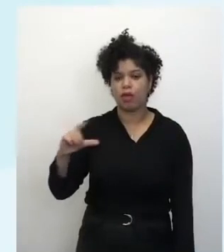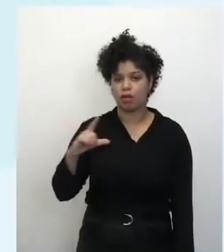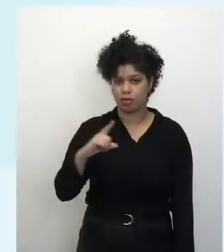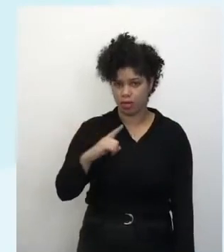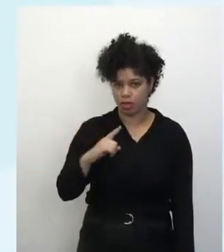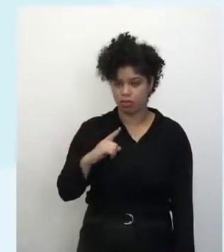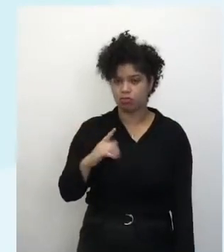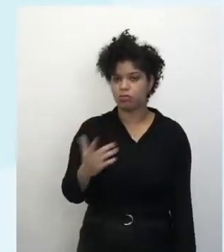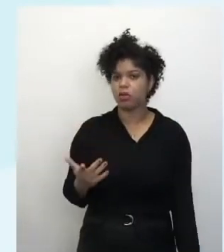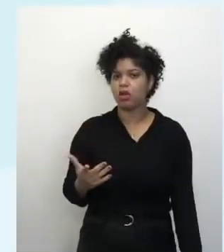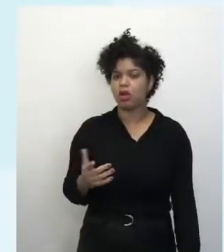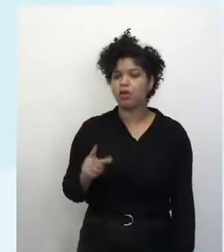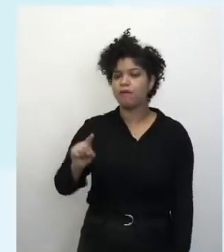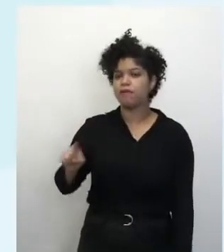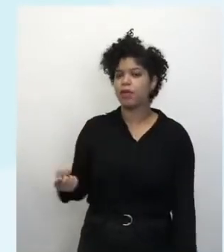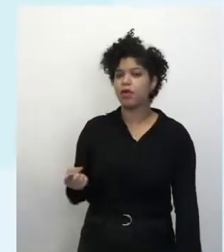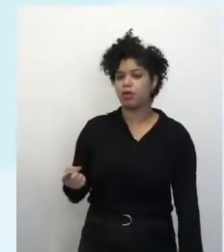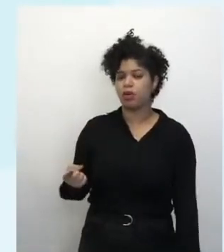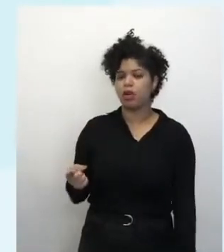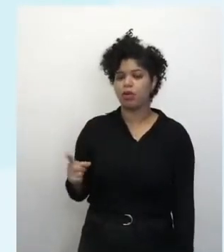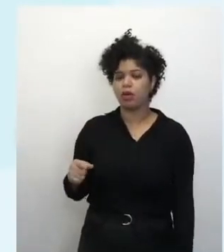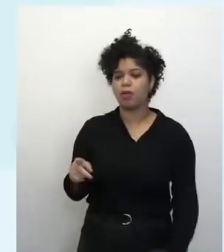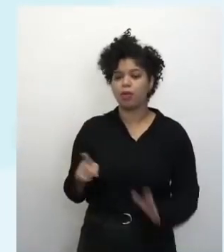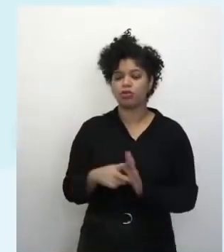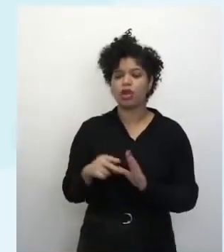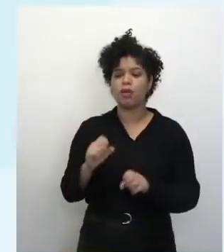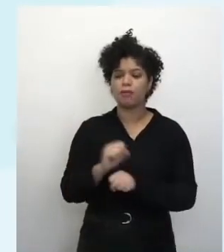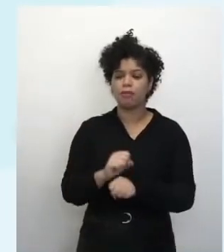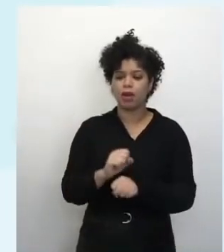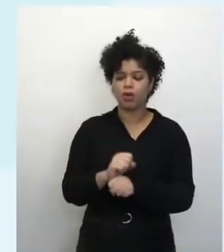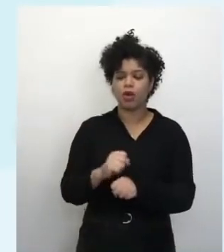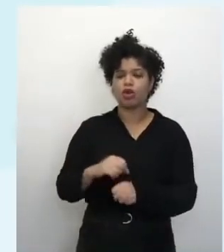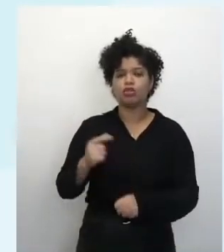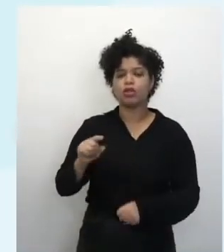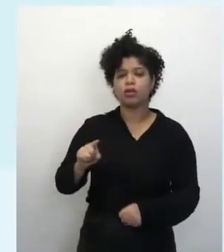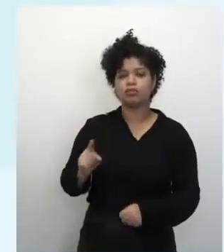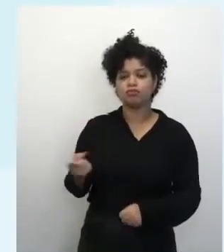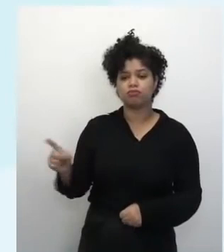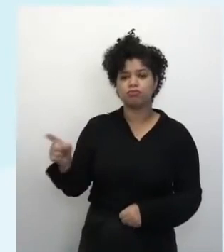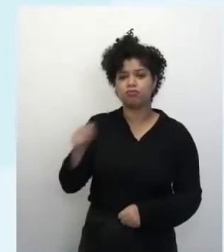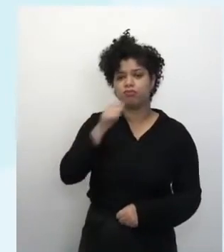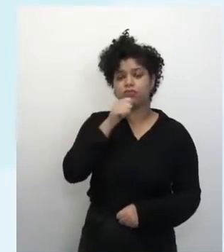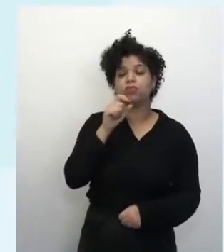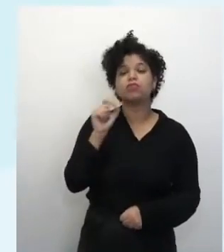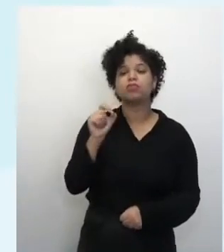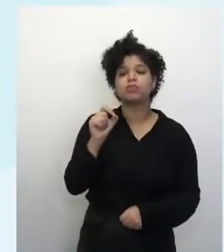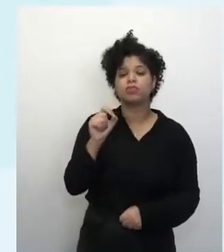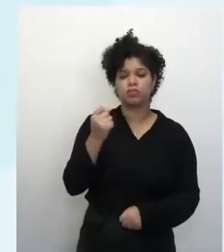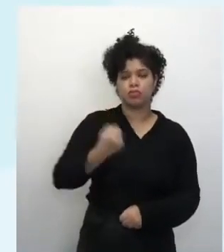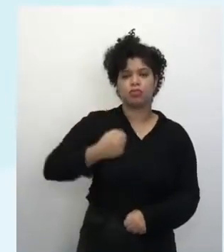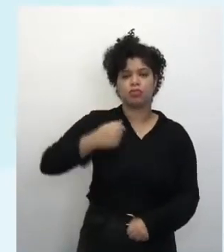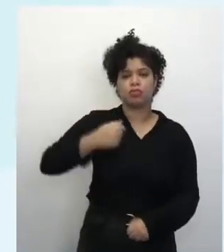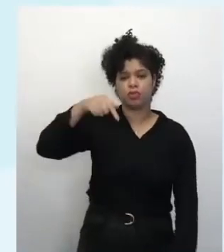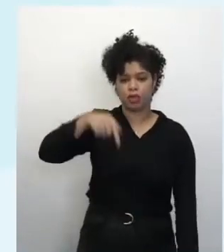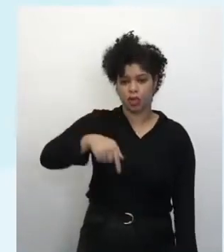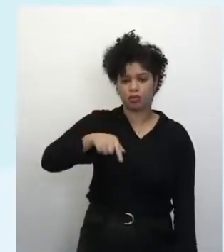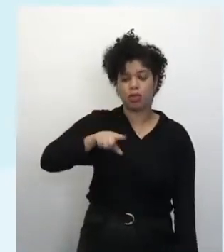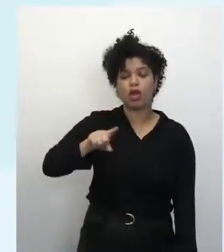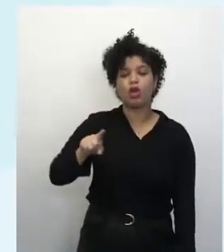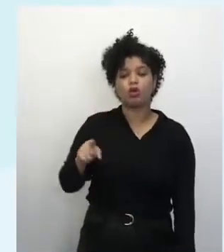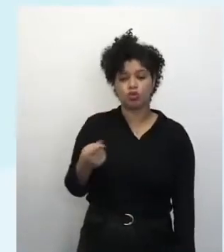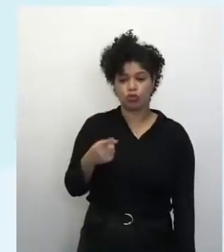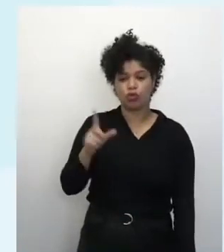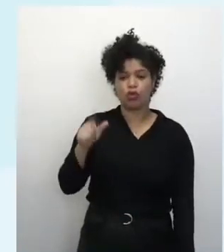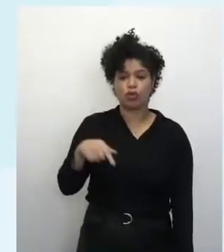e 99 centésimos. Ah, esse parou, professora, não tem reticências. Então, isso é um decimal exato. E decimal exato